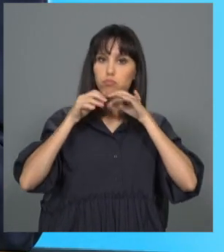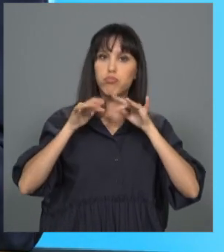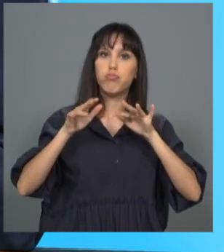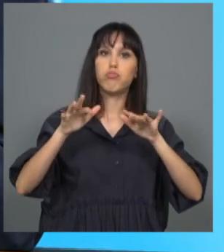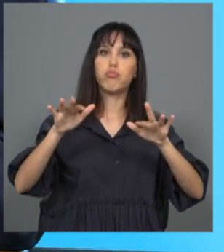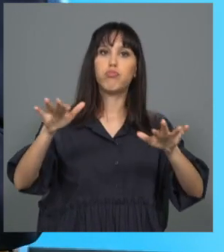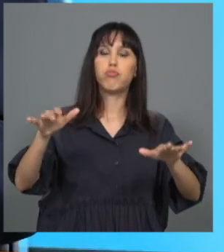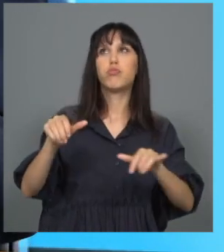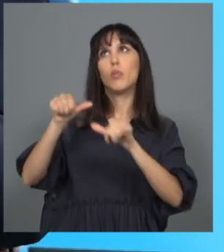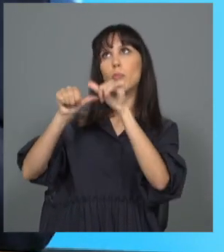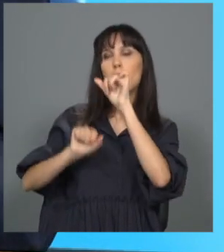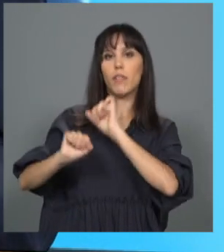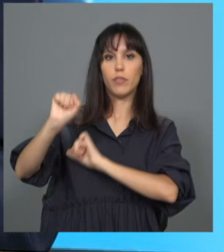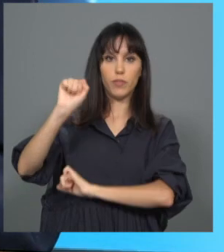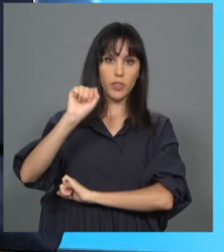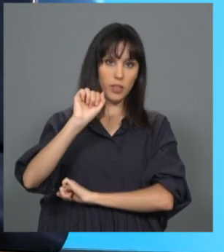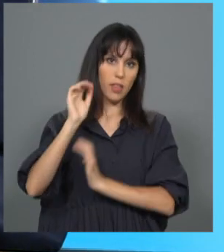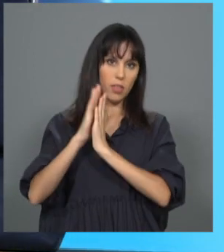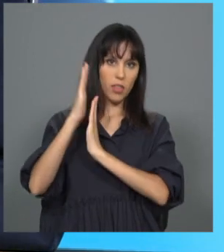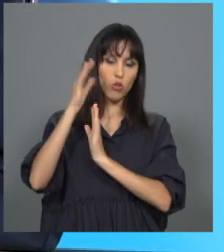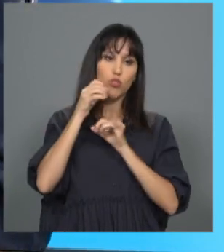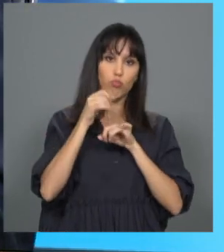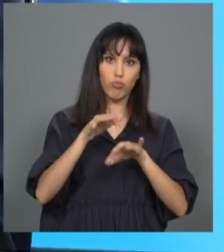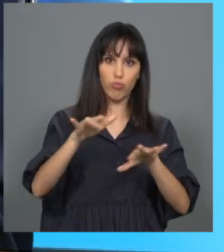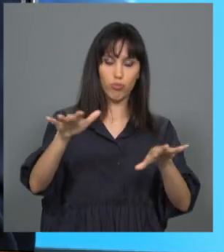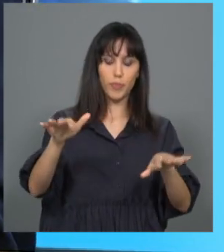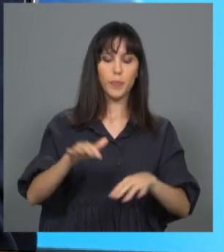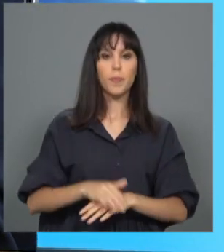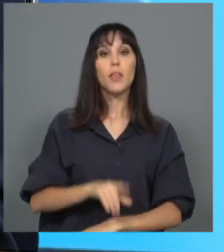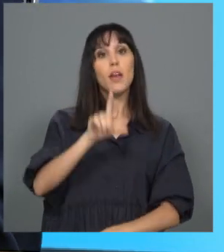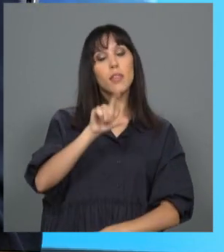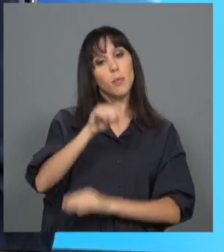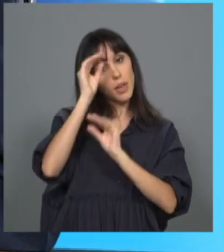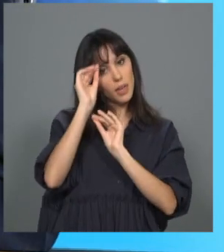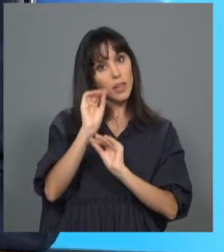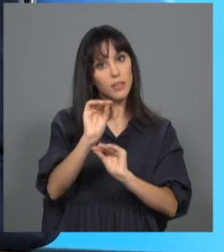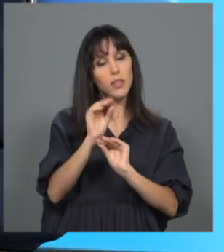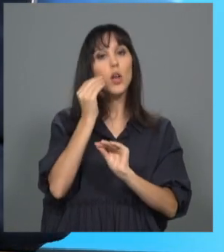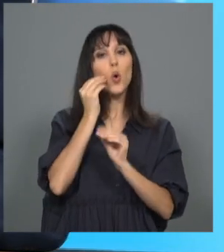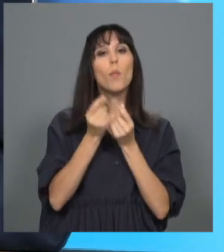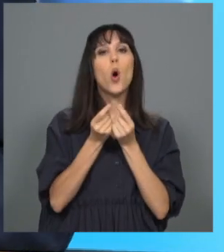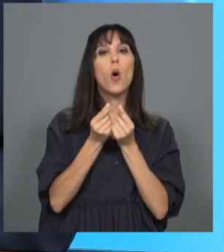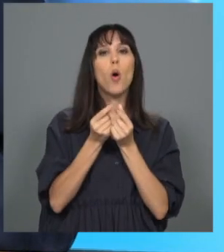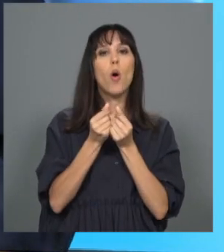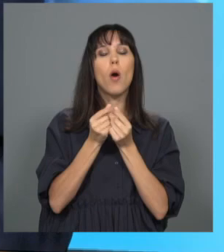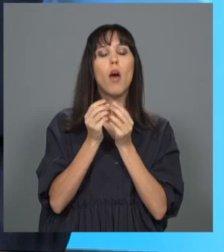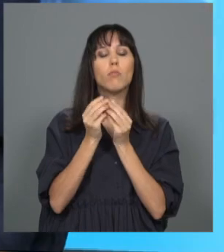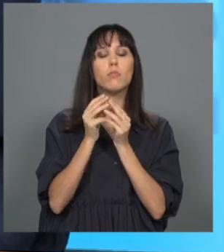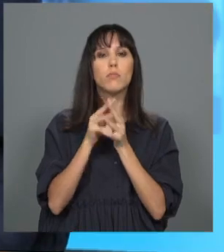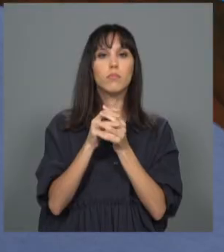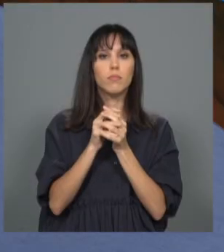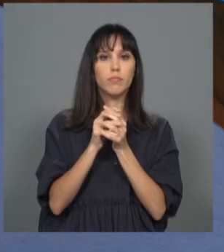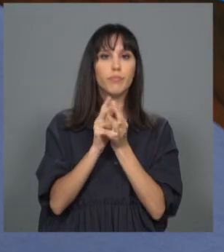a palavra e o reino de Deus. E ensina também a orar. E aqui ensina a orar a